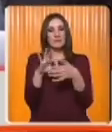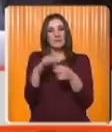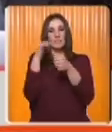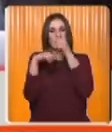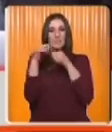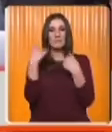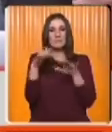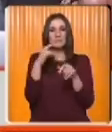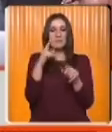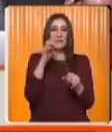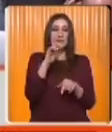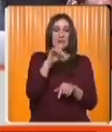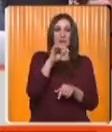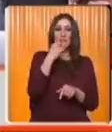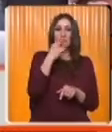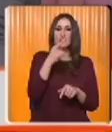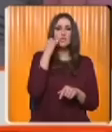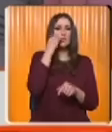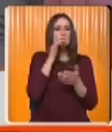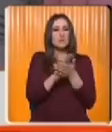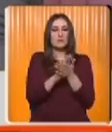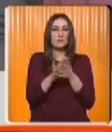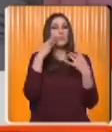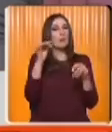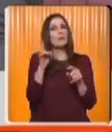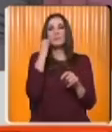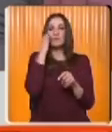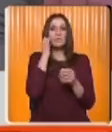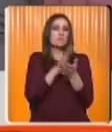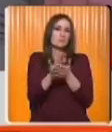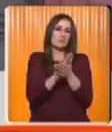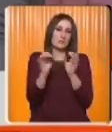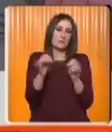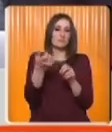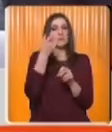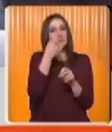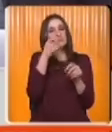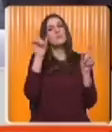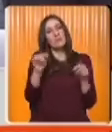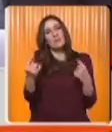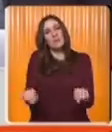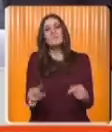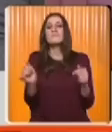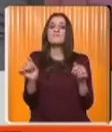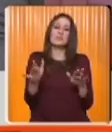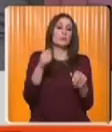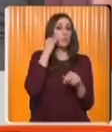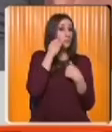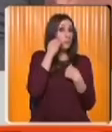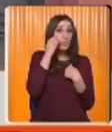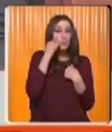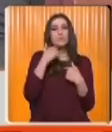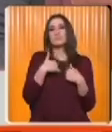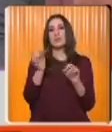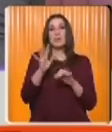ela não teve dores algumas no pós-operatório. O normal é não ter dores. Sim, aliás, somos medicados também, exatamente. Não é? Mas eu não tive dores algumas quando